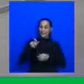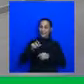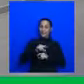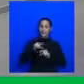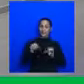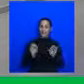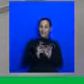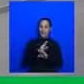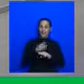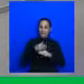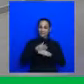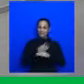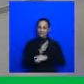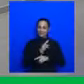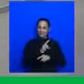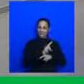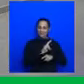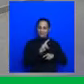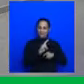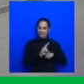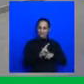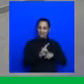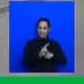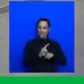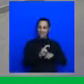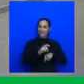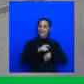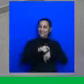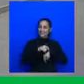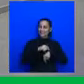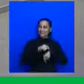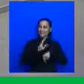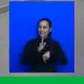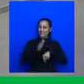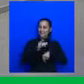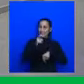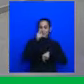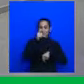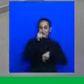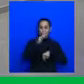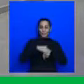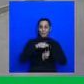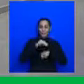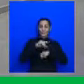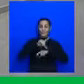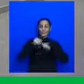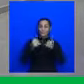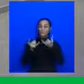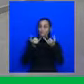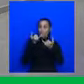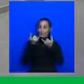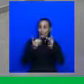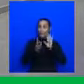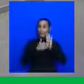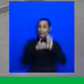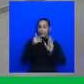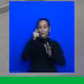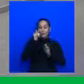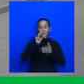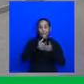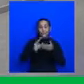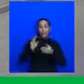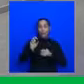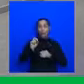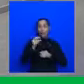Sena, sorteio realizado e validado pelas nossas auditoras. Daqui a pouco você pode conferir mais detalhes do sorteio, se tivemos apostas